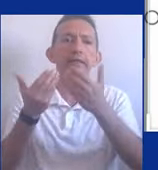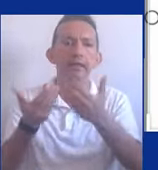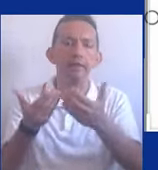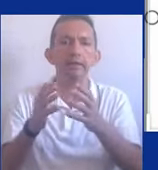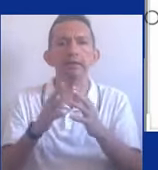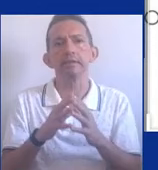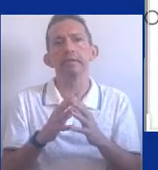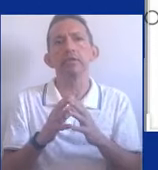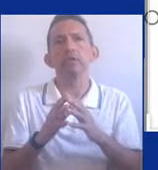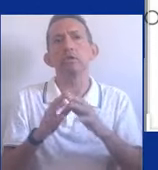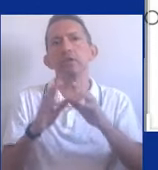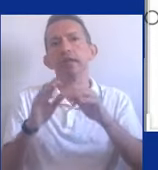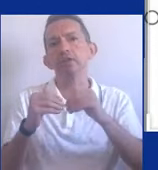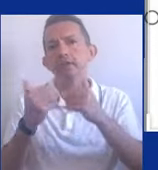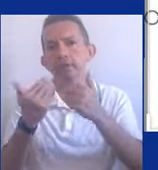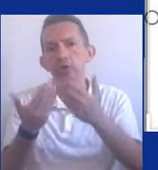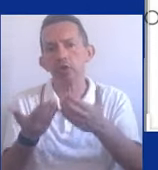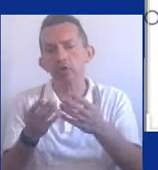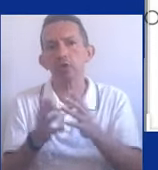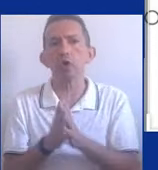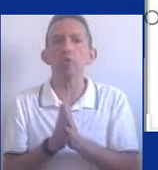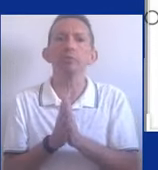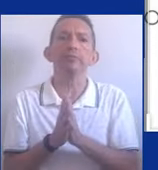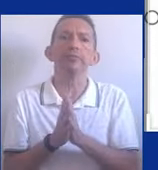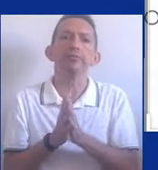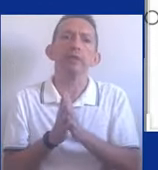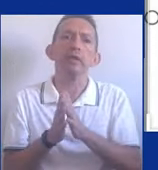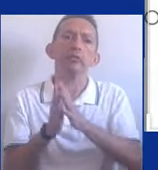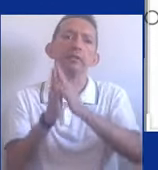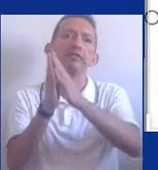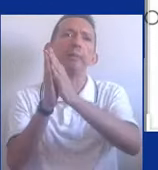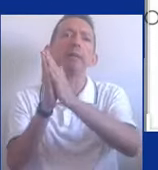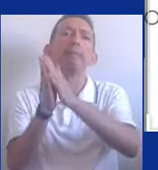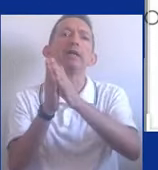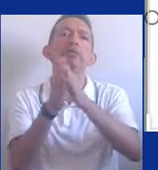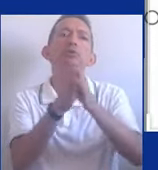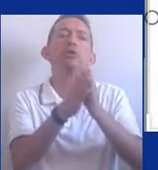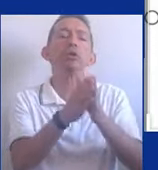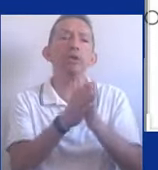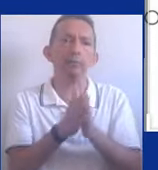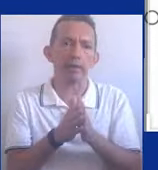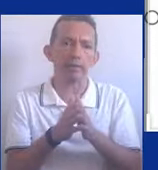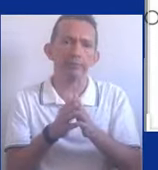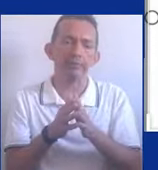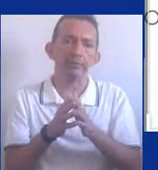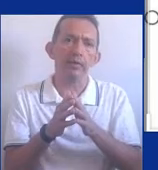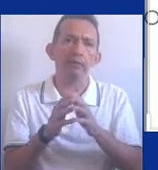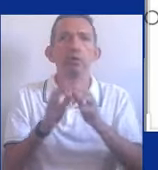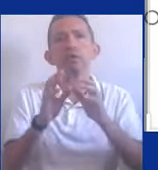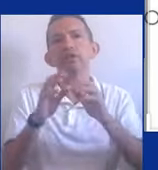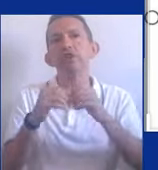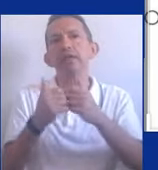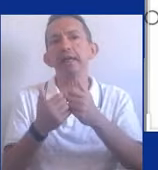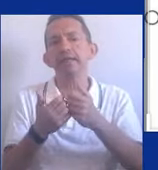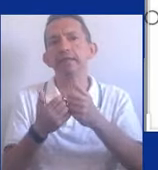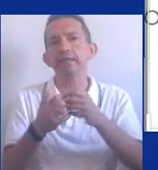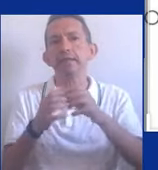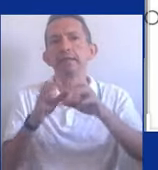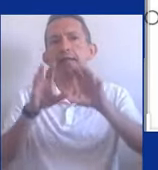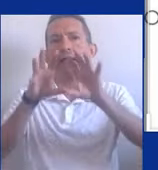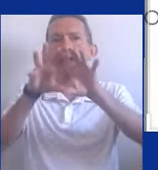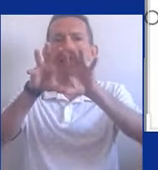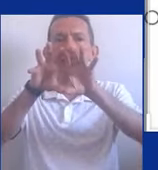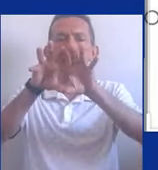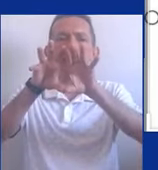nessa matriz, ou neste citossol, você vai para a parte bioquímica. E quando a gente